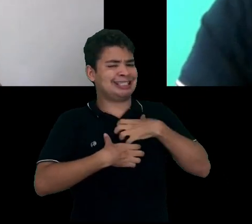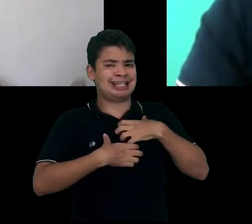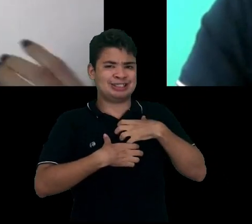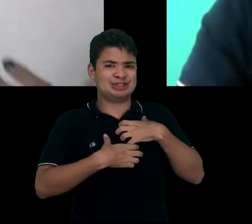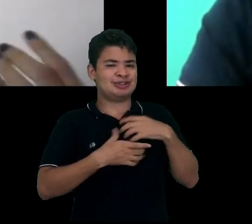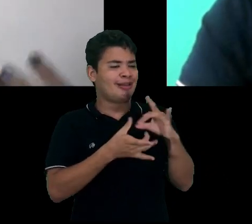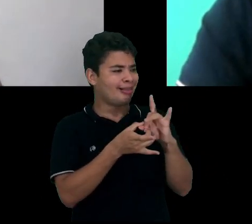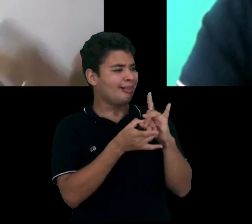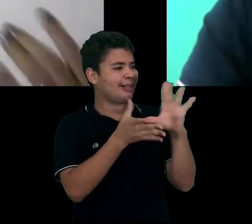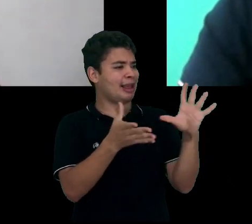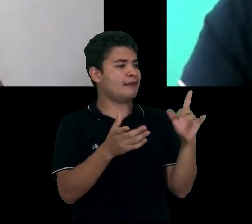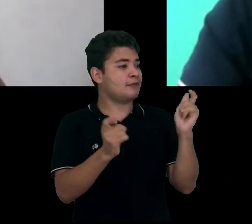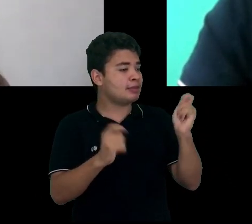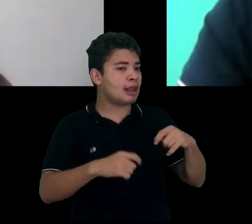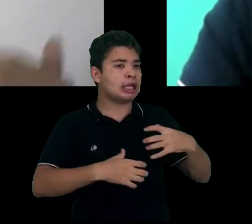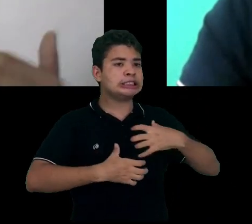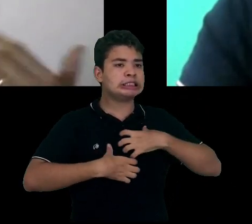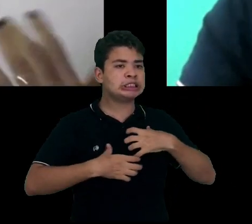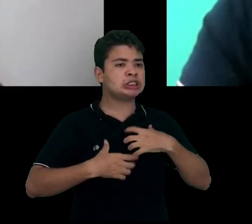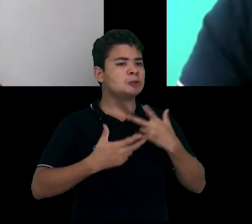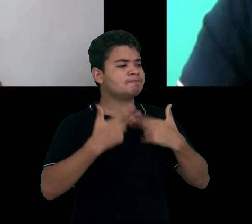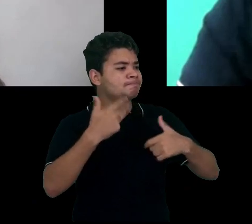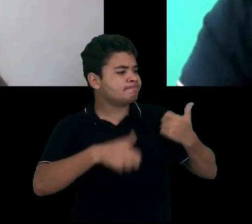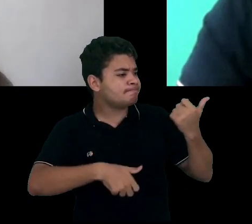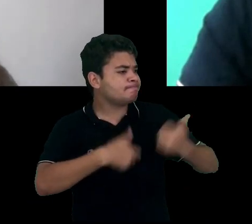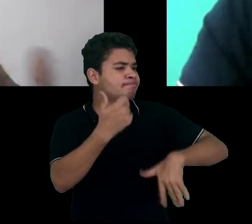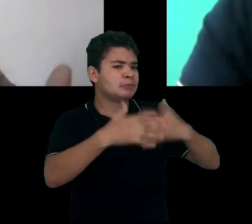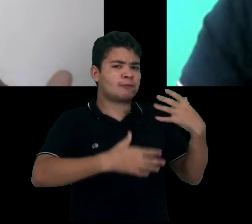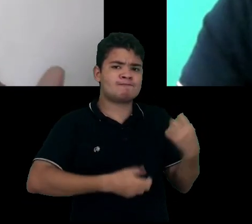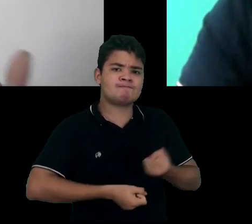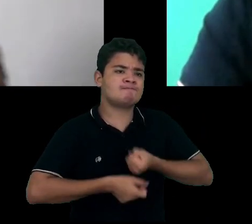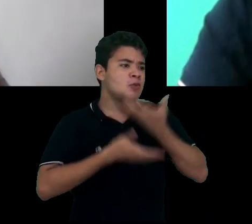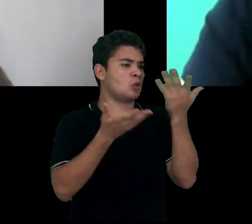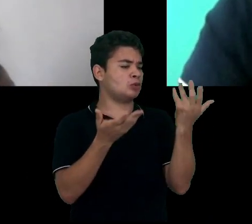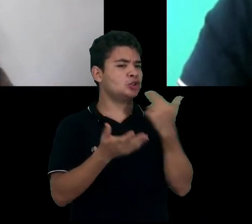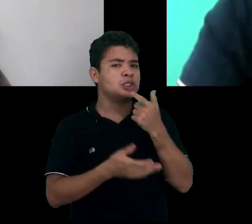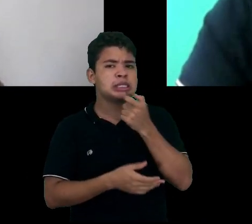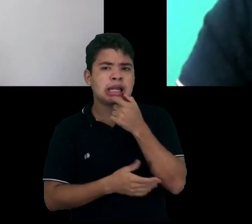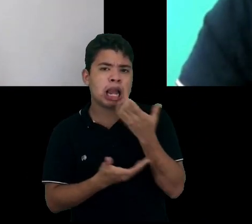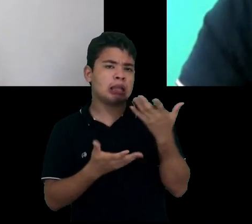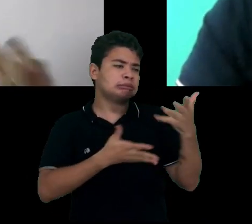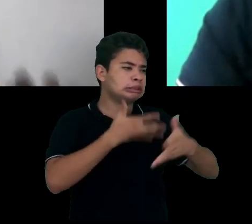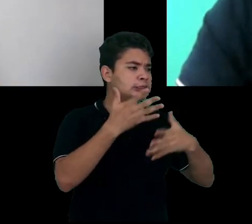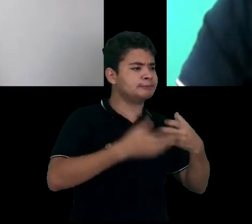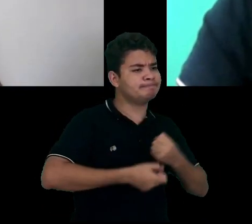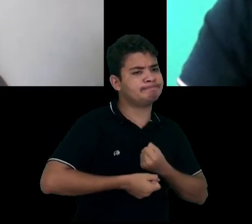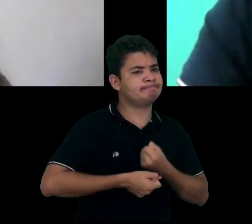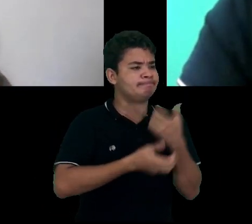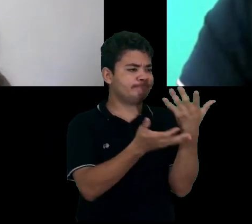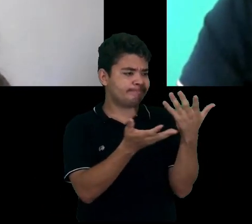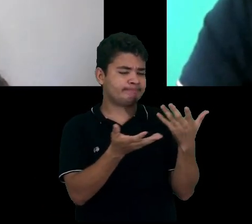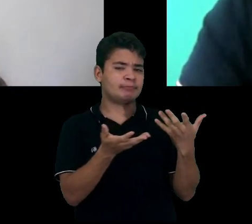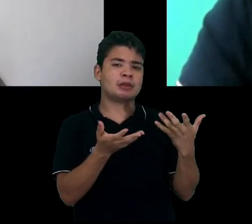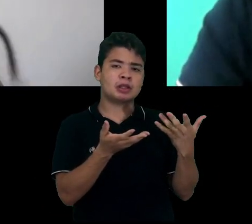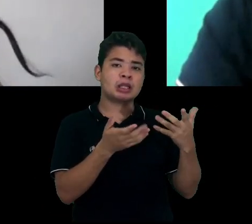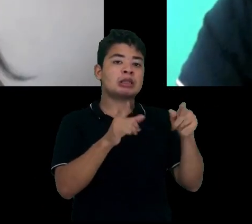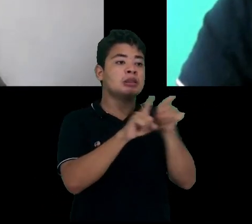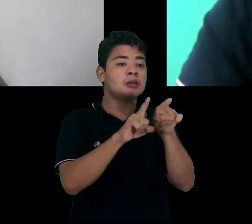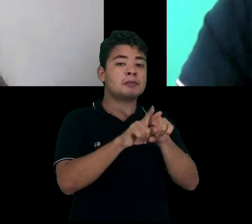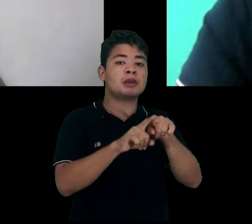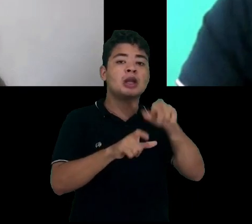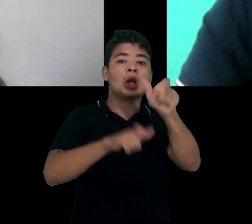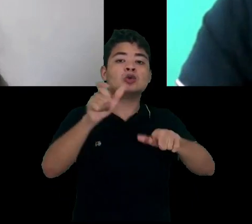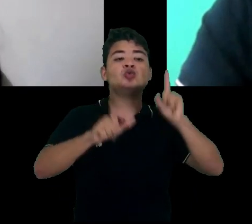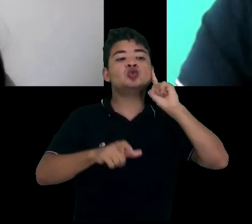liberdade, de a gente poder se expressar, né? Expressar os nossos sentimentos, tanto em inglês quanto em Libras, e até mesmo, né, a ajudar os surdos,